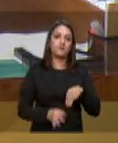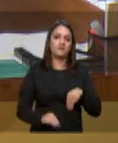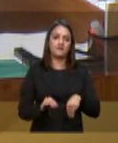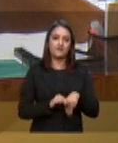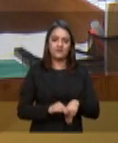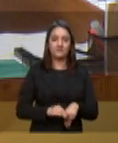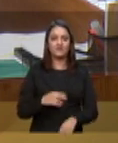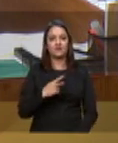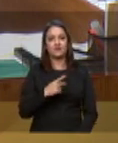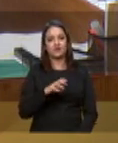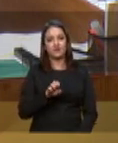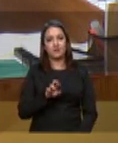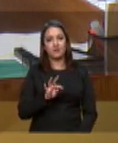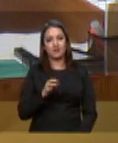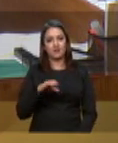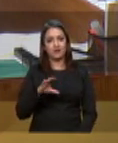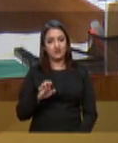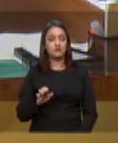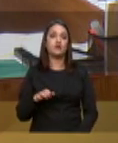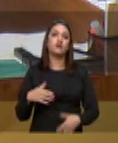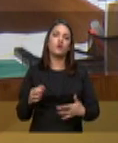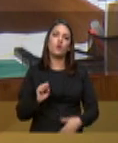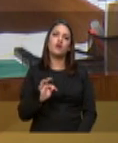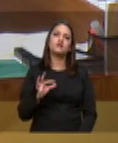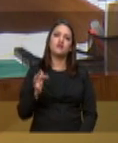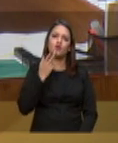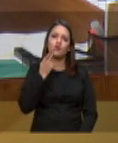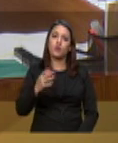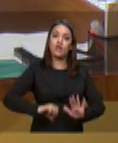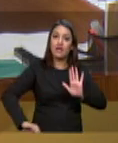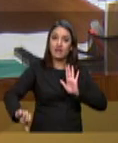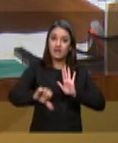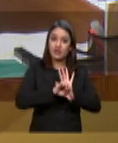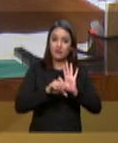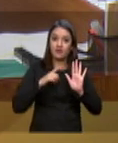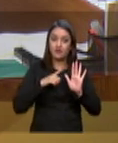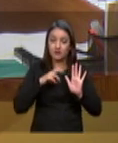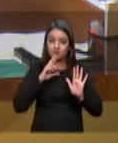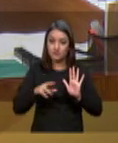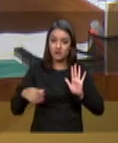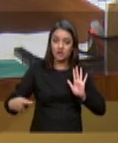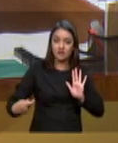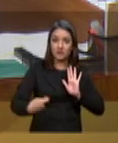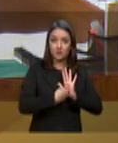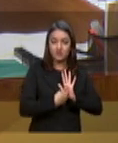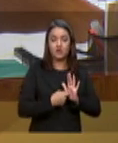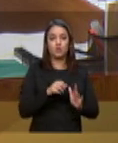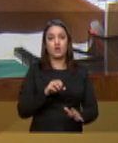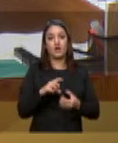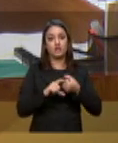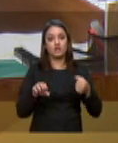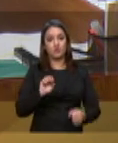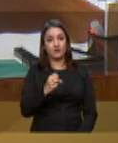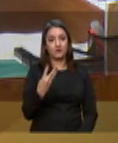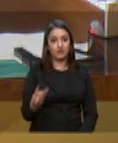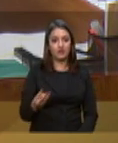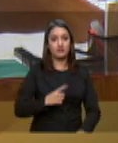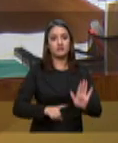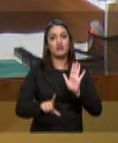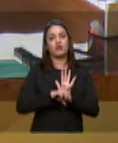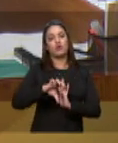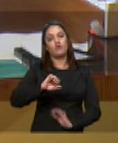Sepúlveda Pertence, o Supremo assentou que, para os crimes de resultado finalístico enunciados no artigo 83 da Lei 9.430,